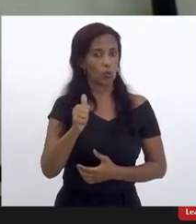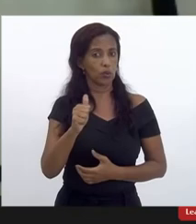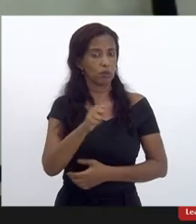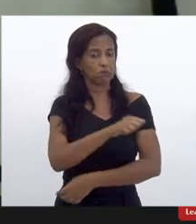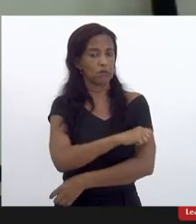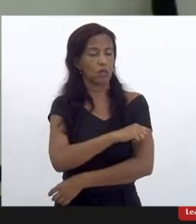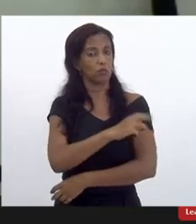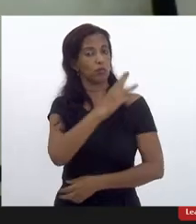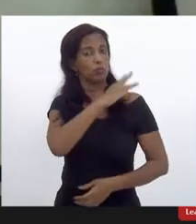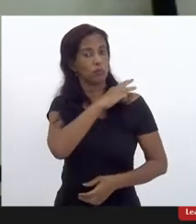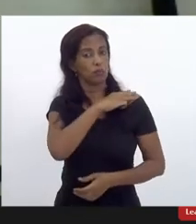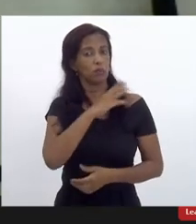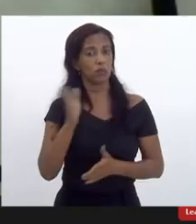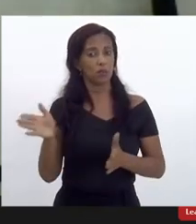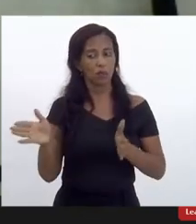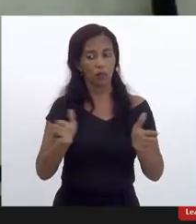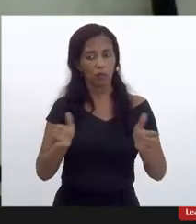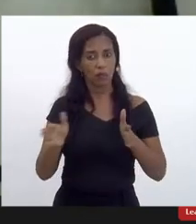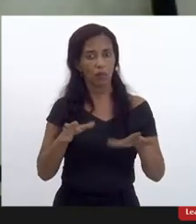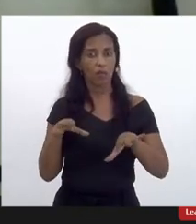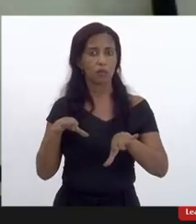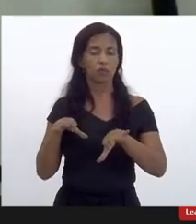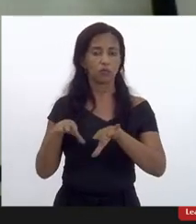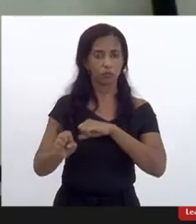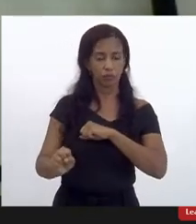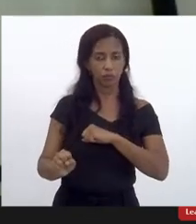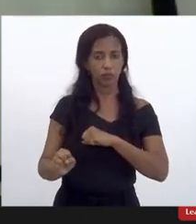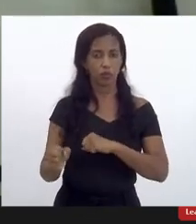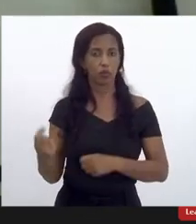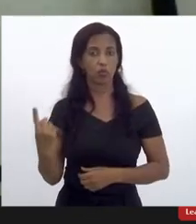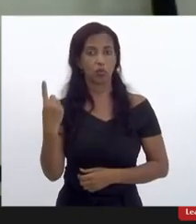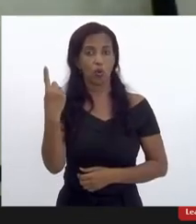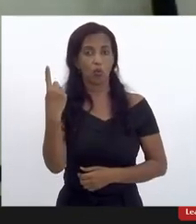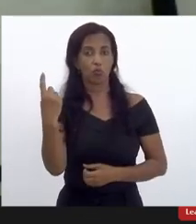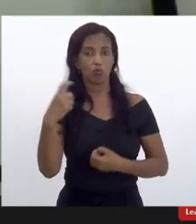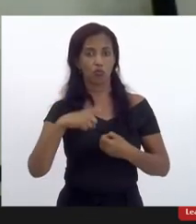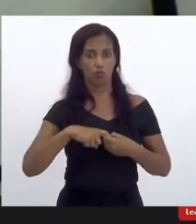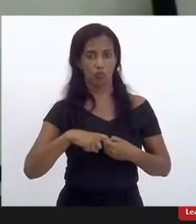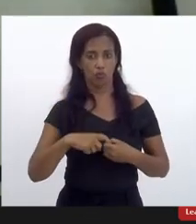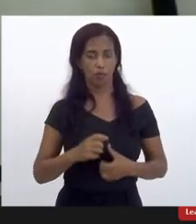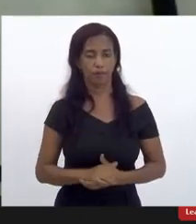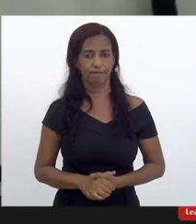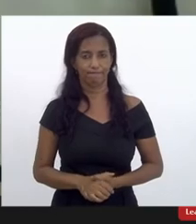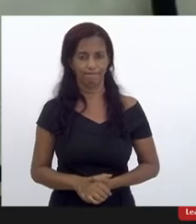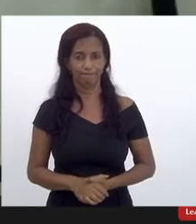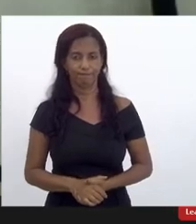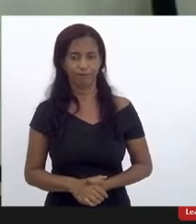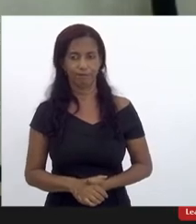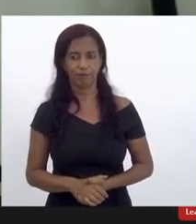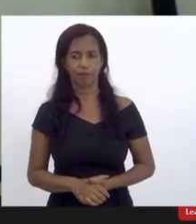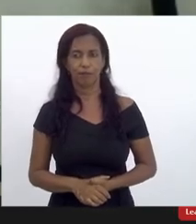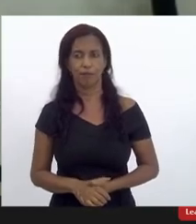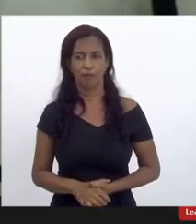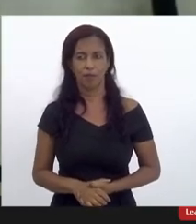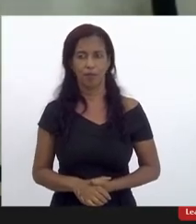que estão na fase de conclusão, só um retornou. Eu até